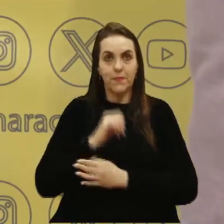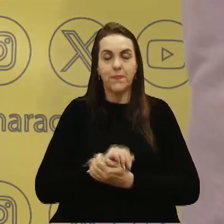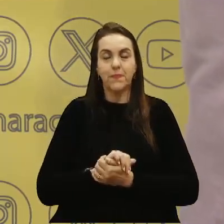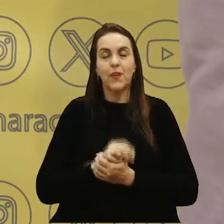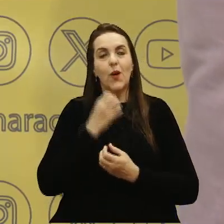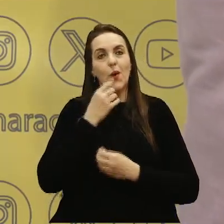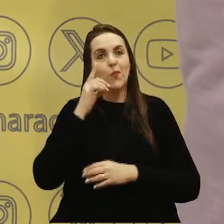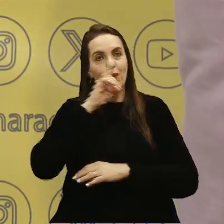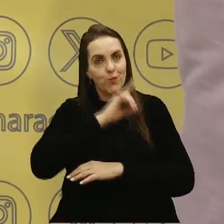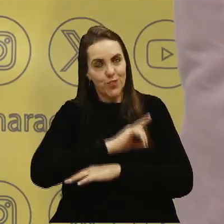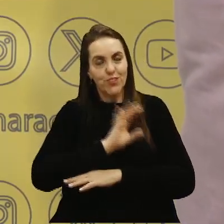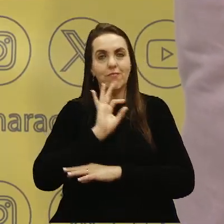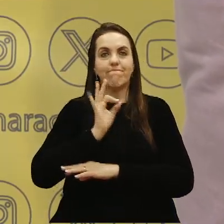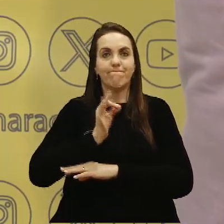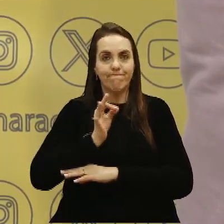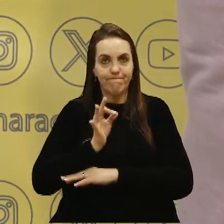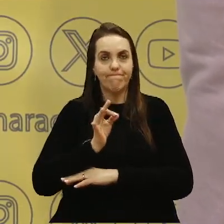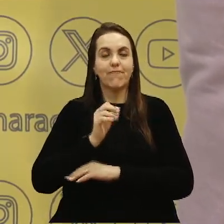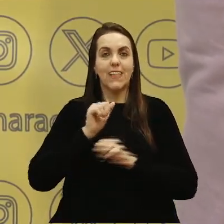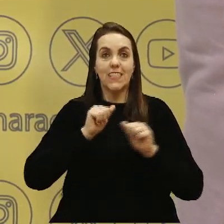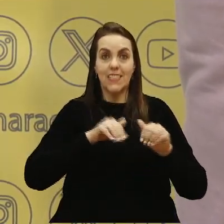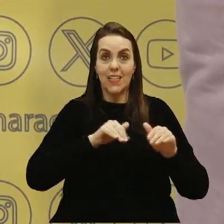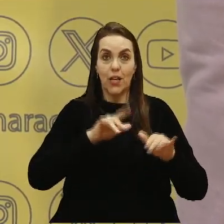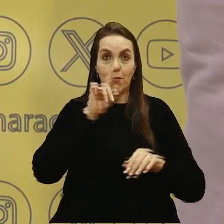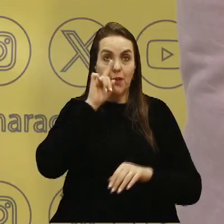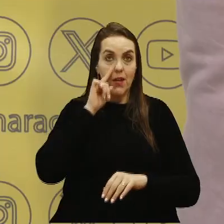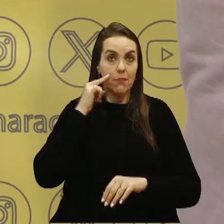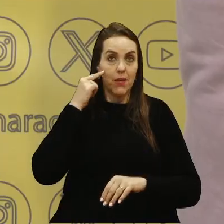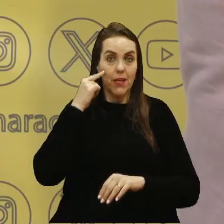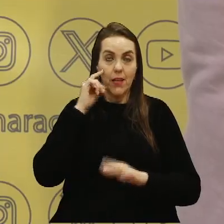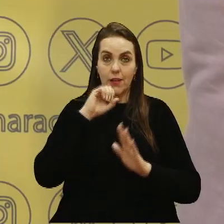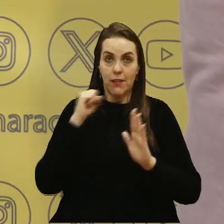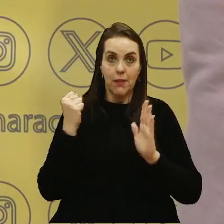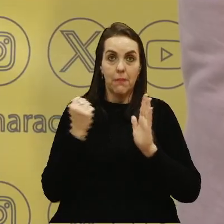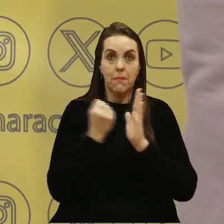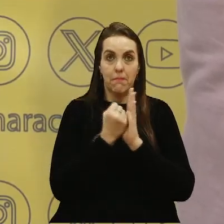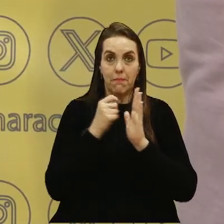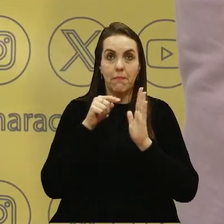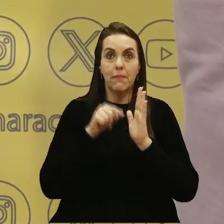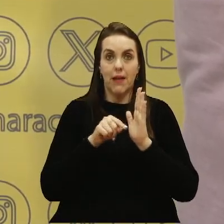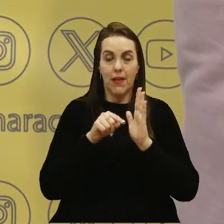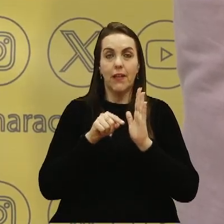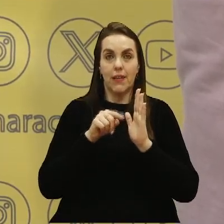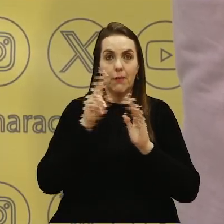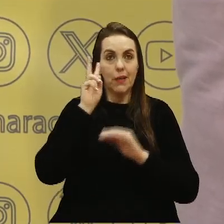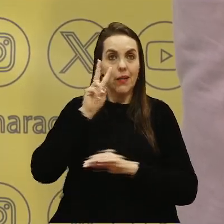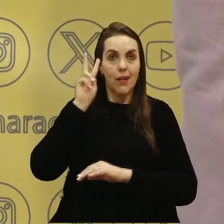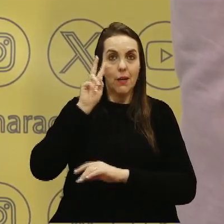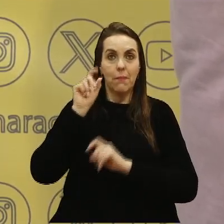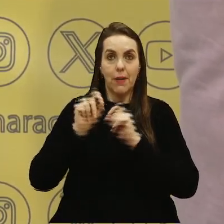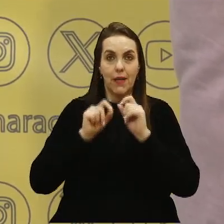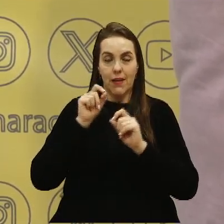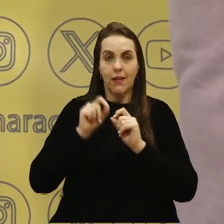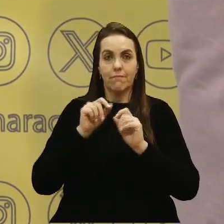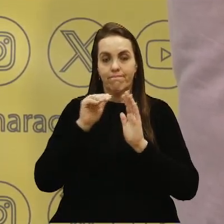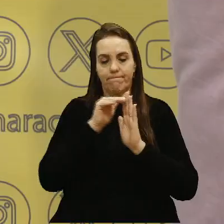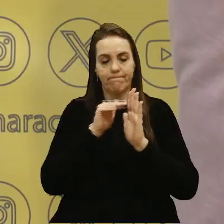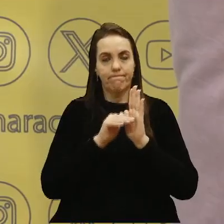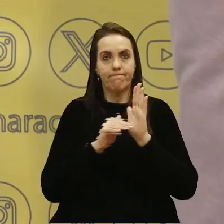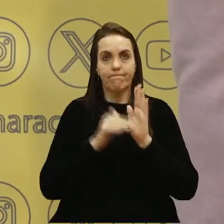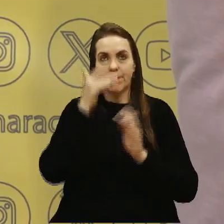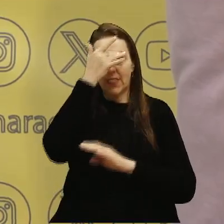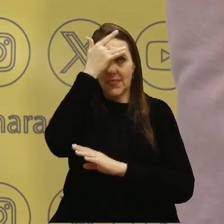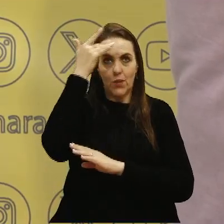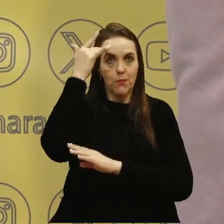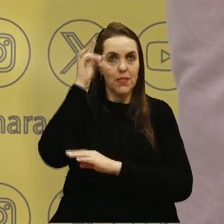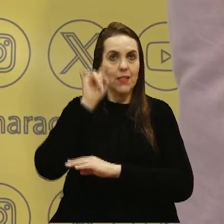dia. É isso mesmo, Setembro Amarelo é uma marca para nos lembrar de pautar saúde mental,